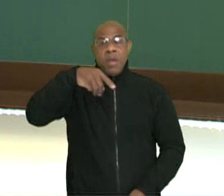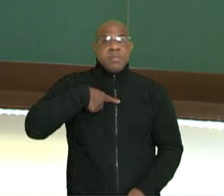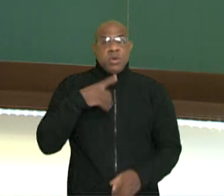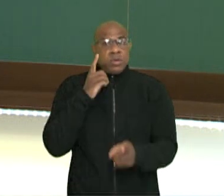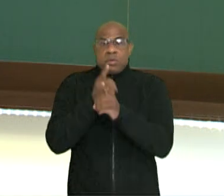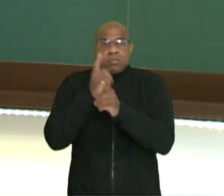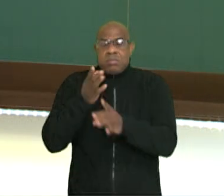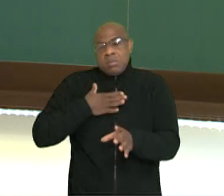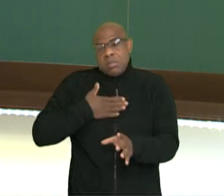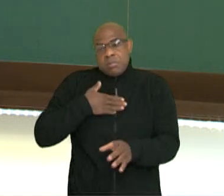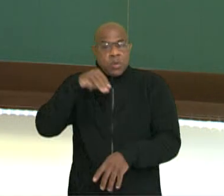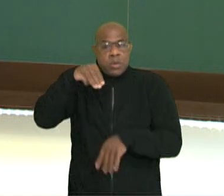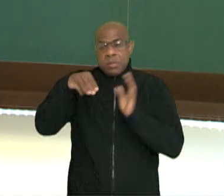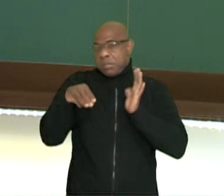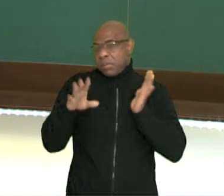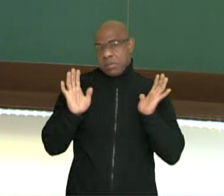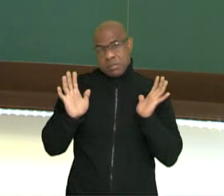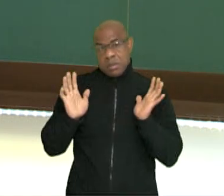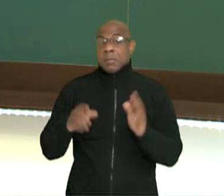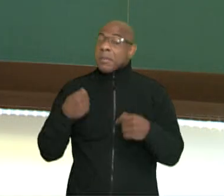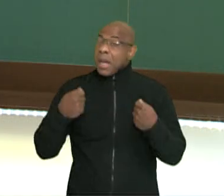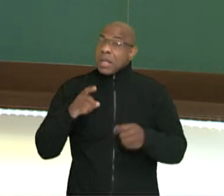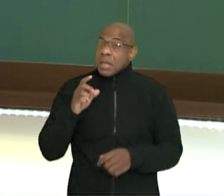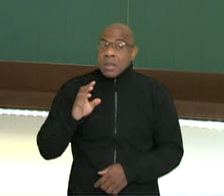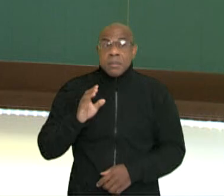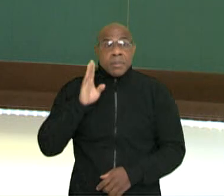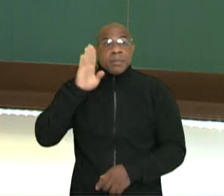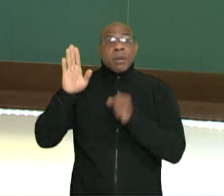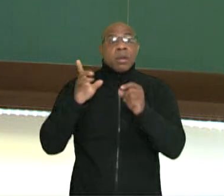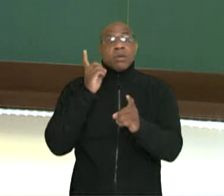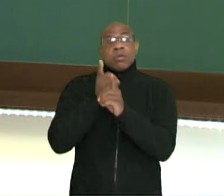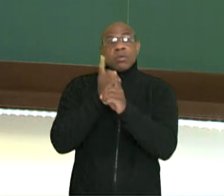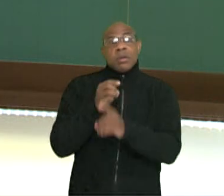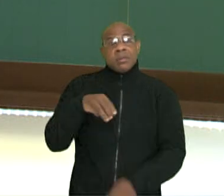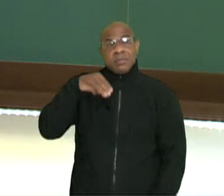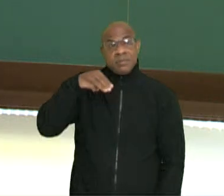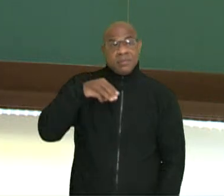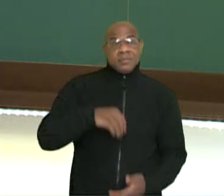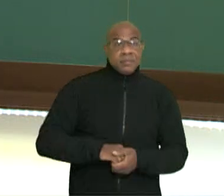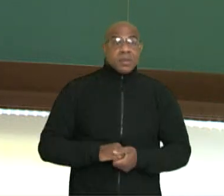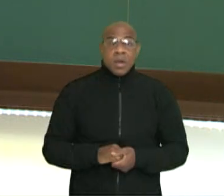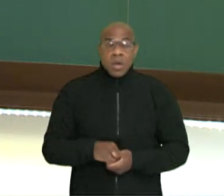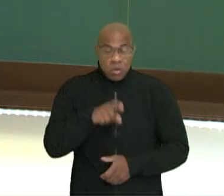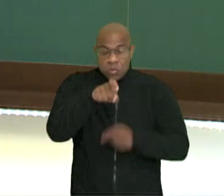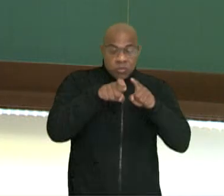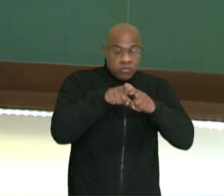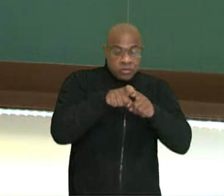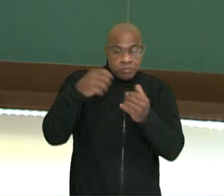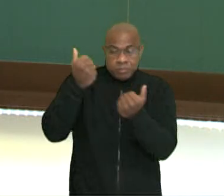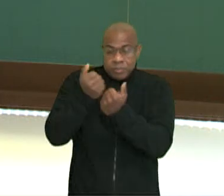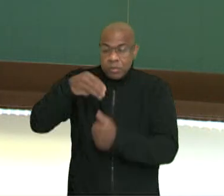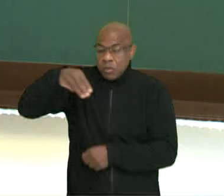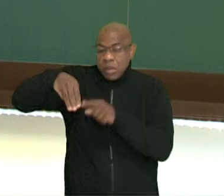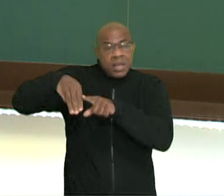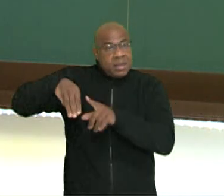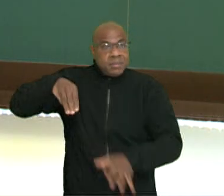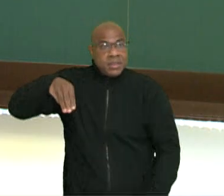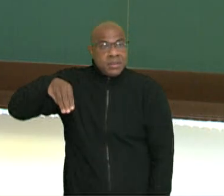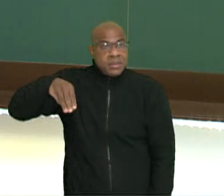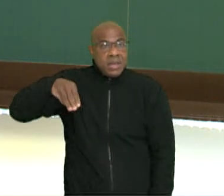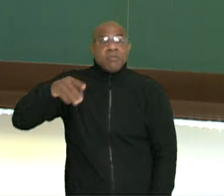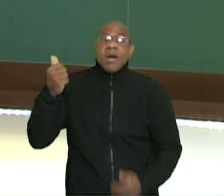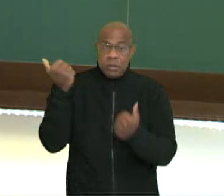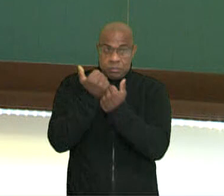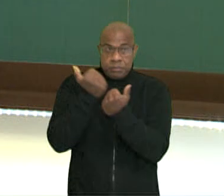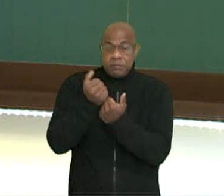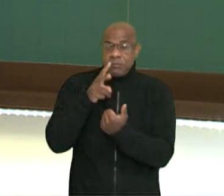história, certo? Então eu vou voltar. Voltar aonde? Eu chamei x ao quadrado de m. Então eu volto e substituo.